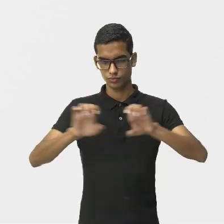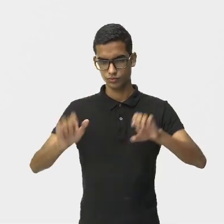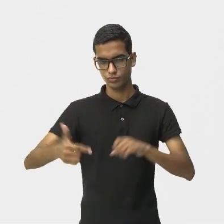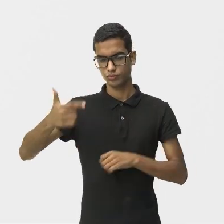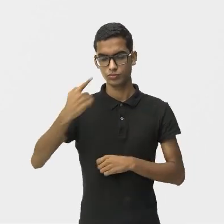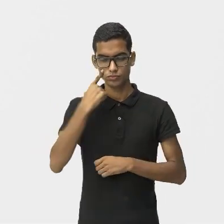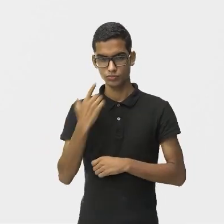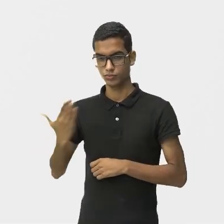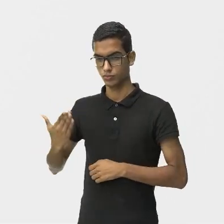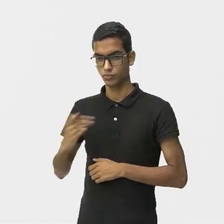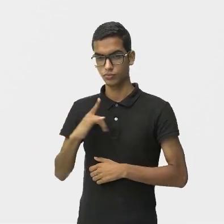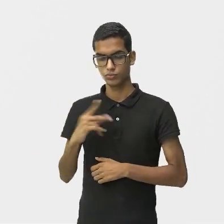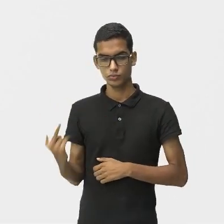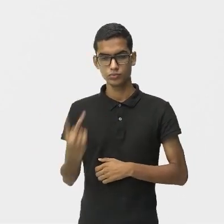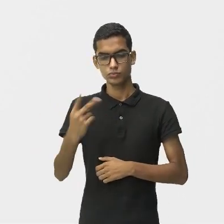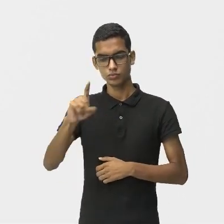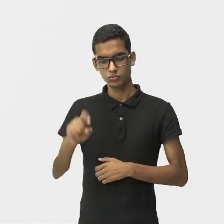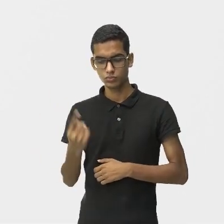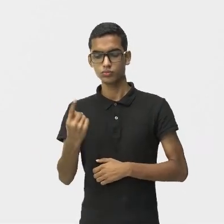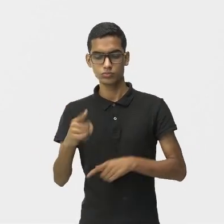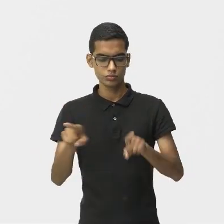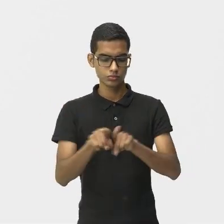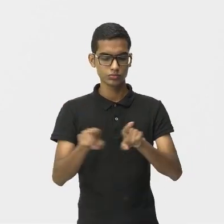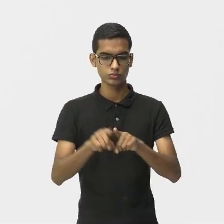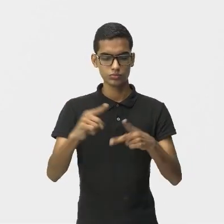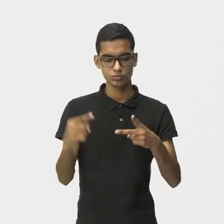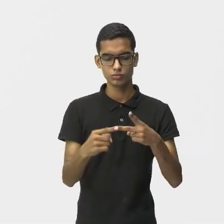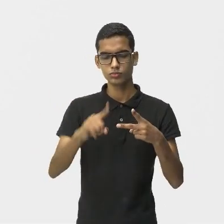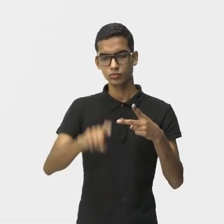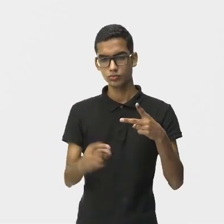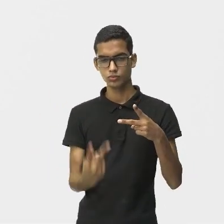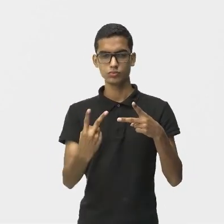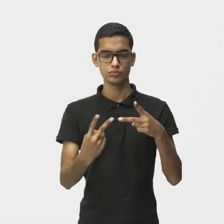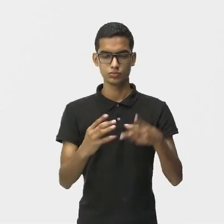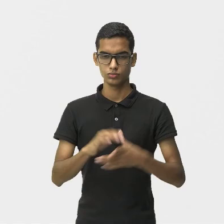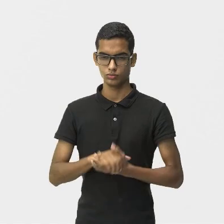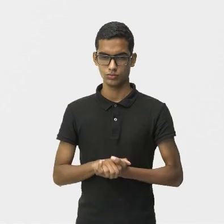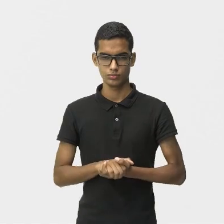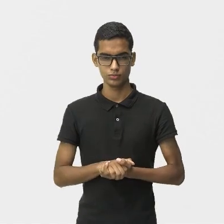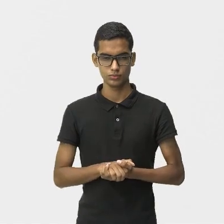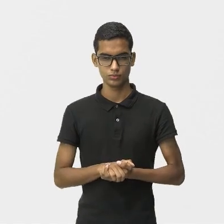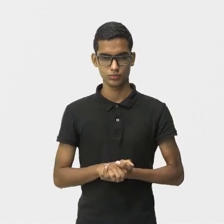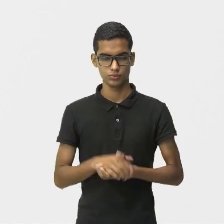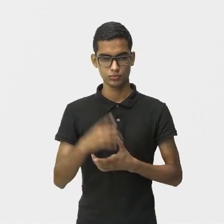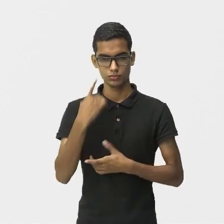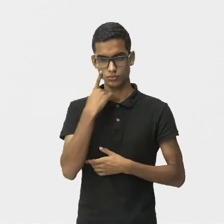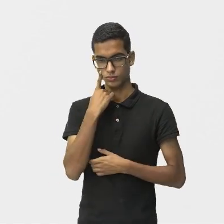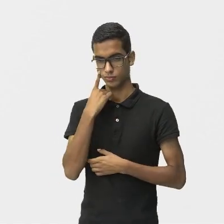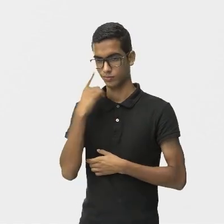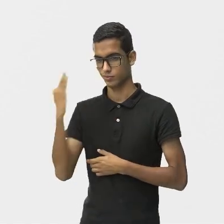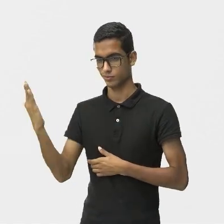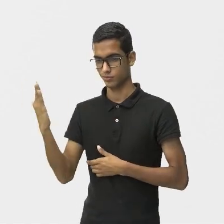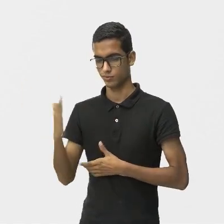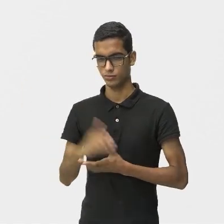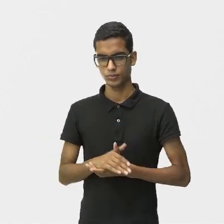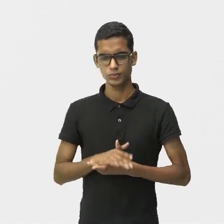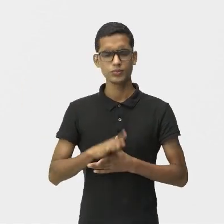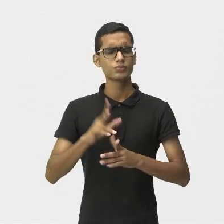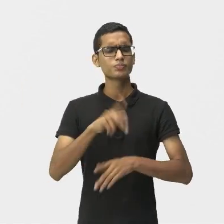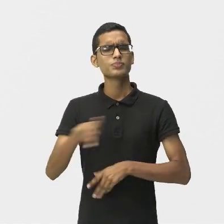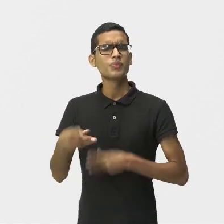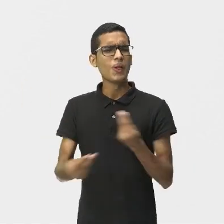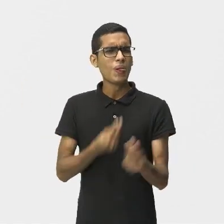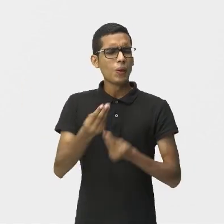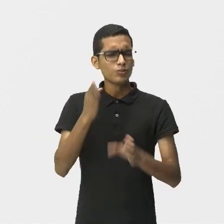ter valor, resposta para x1 e para x2. Olha só. Professor, como é que eu encontro